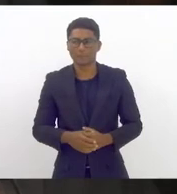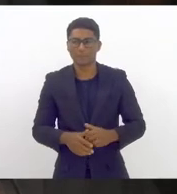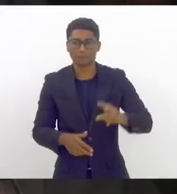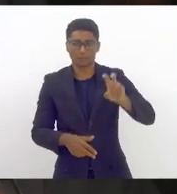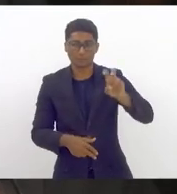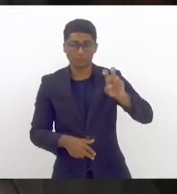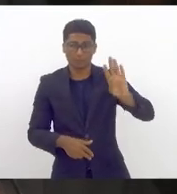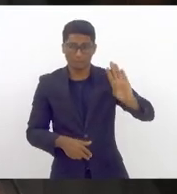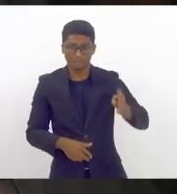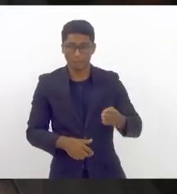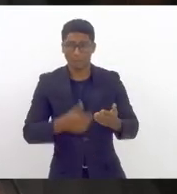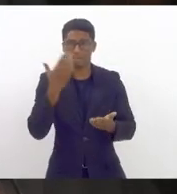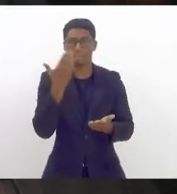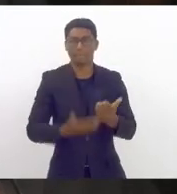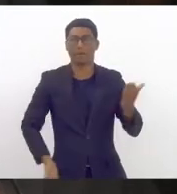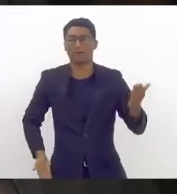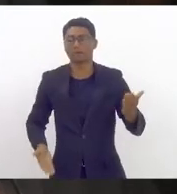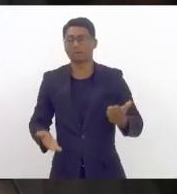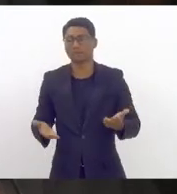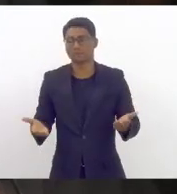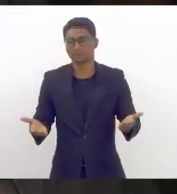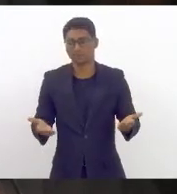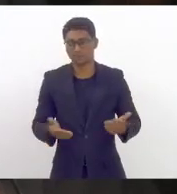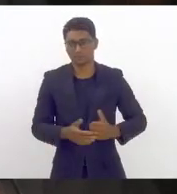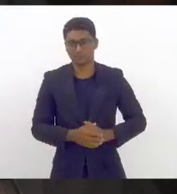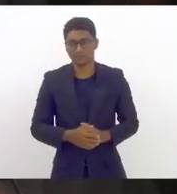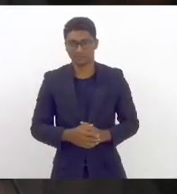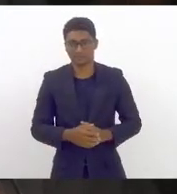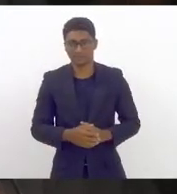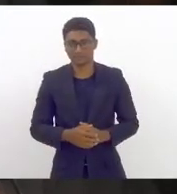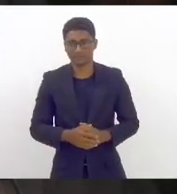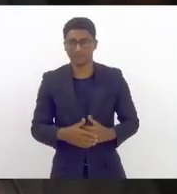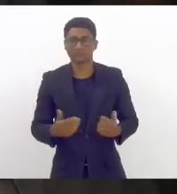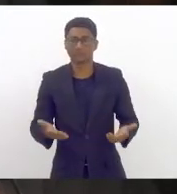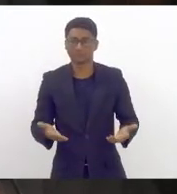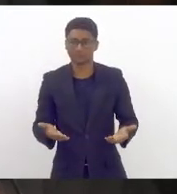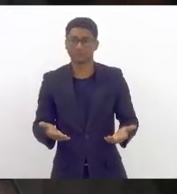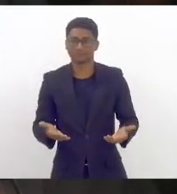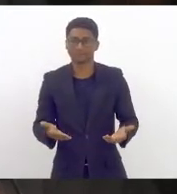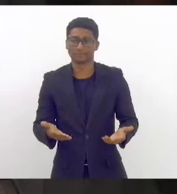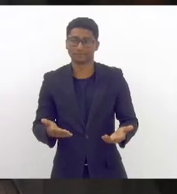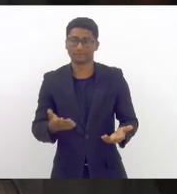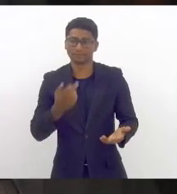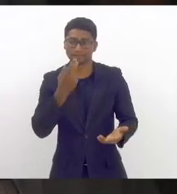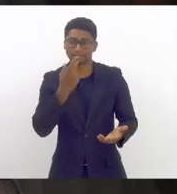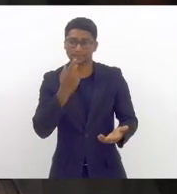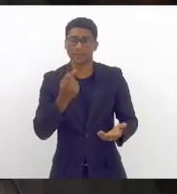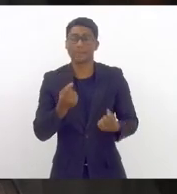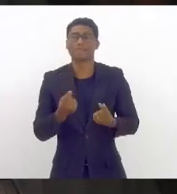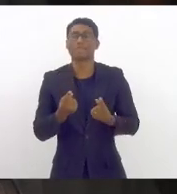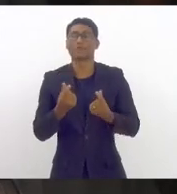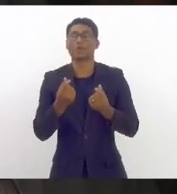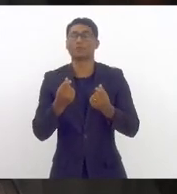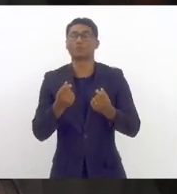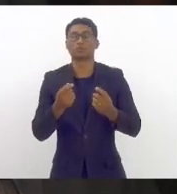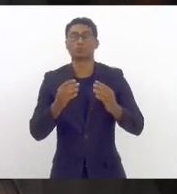estou falando de receita não tô falando de benefício estou falando de receita